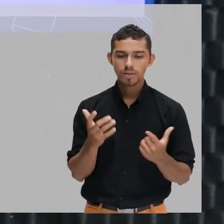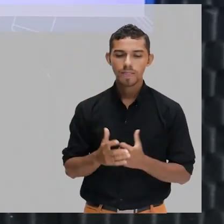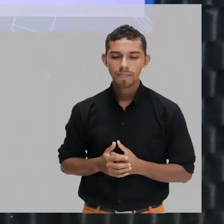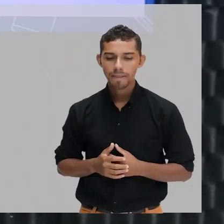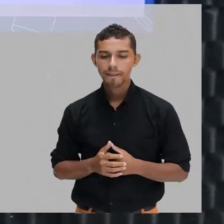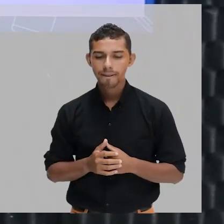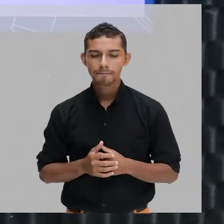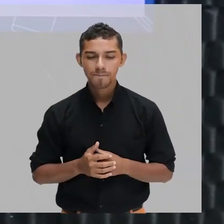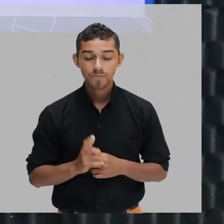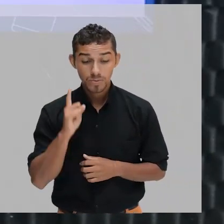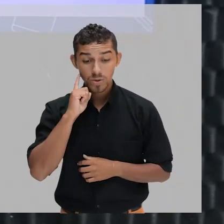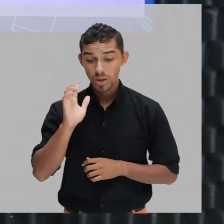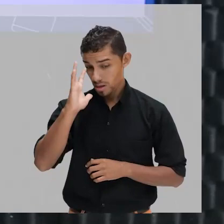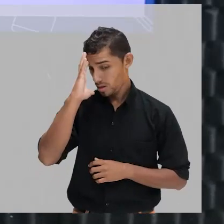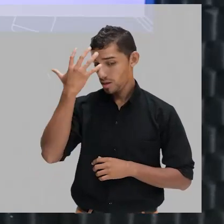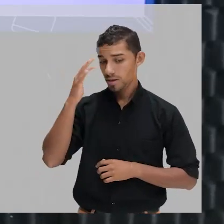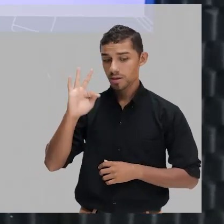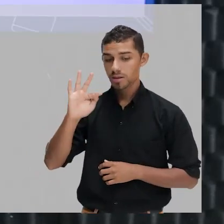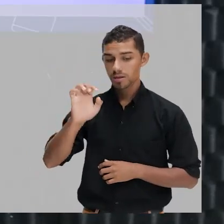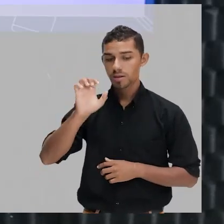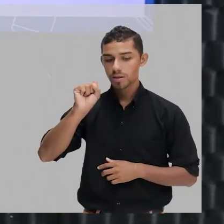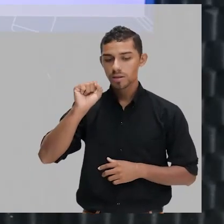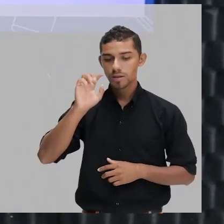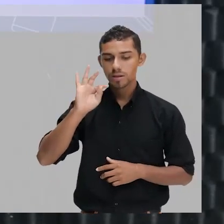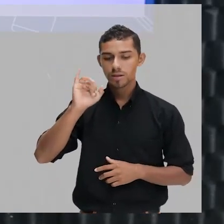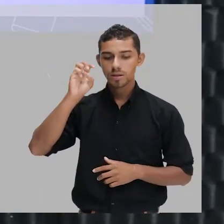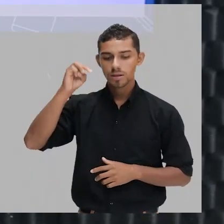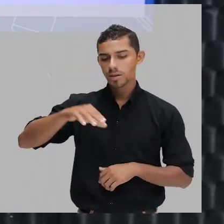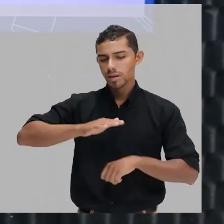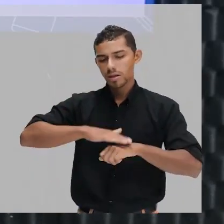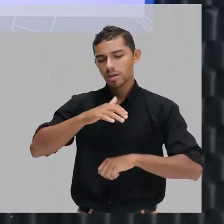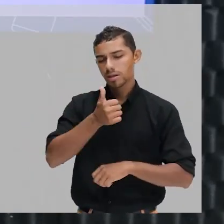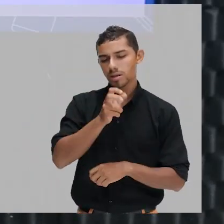o Festim, que é o Festival de Teatro em Miniatura, com mais de